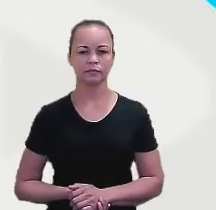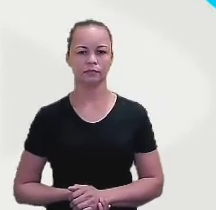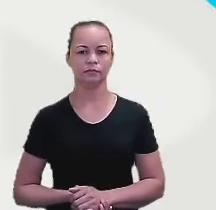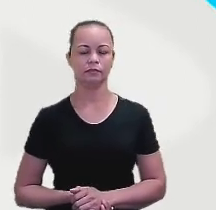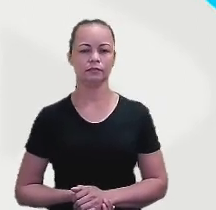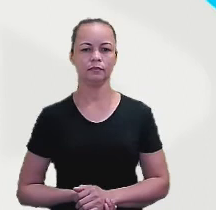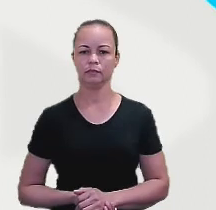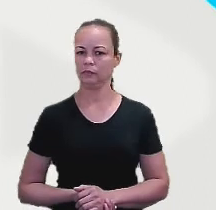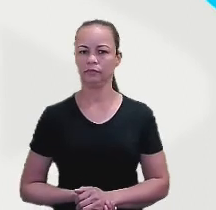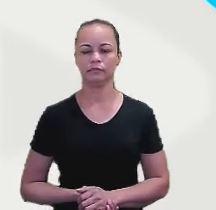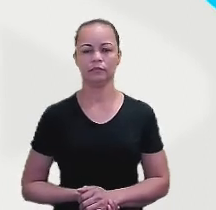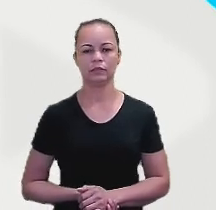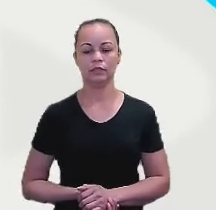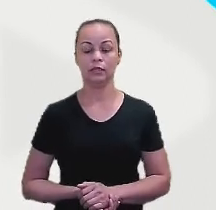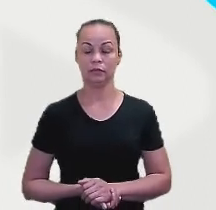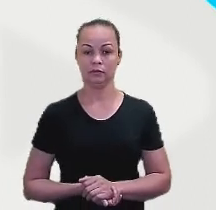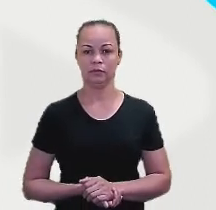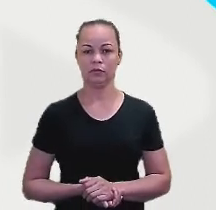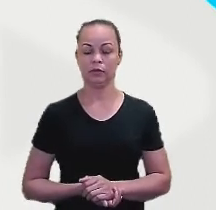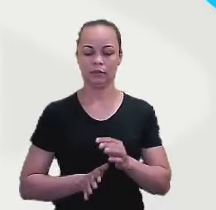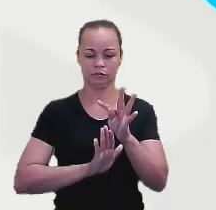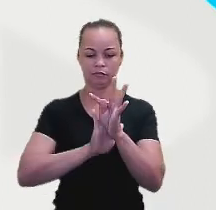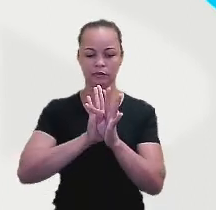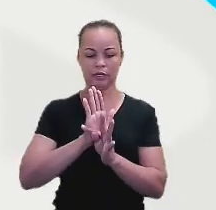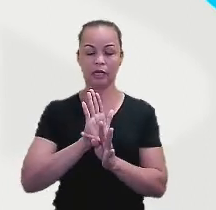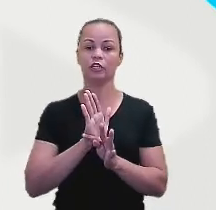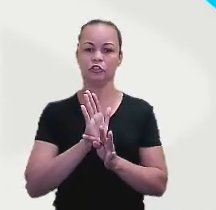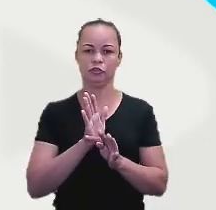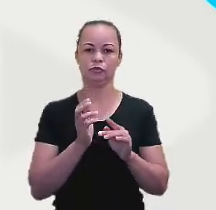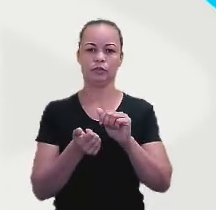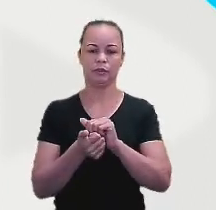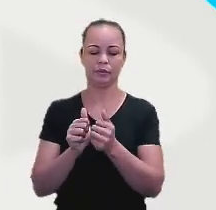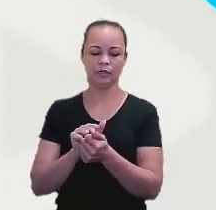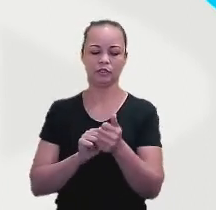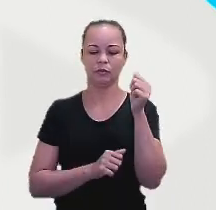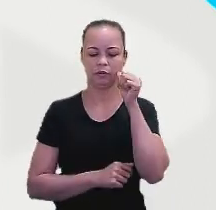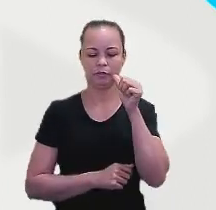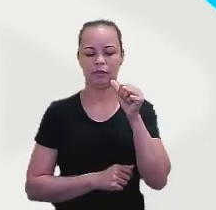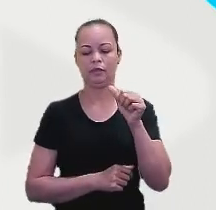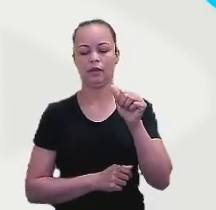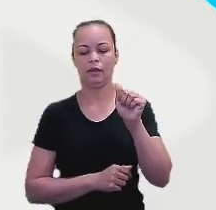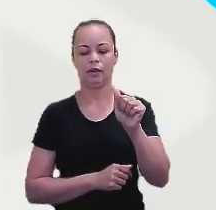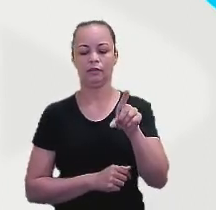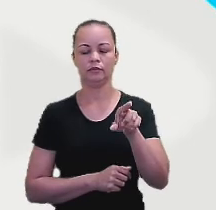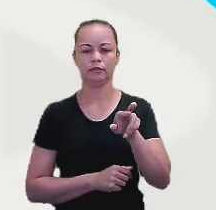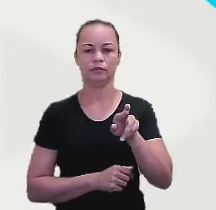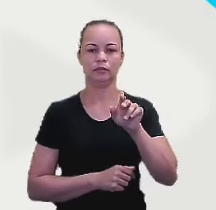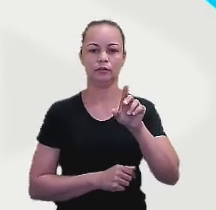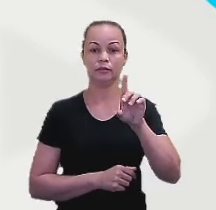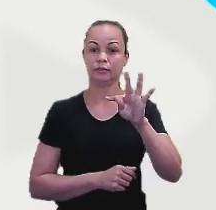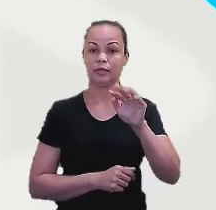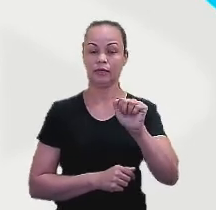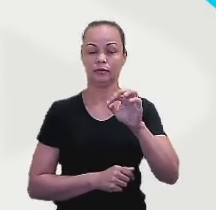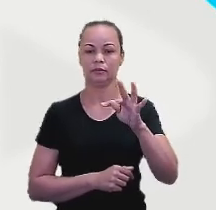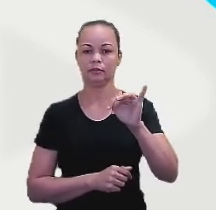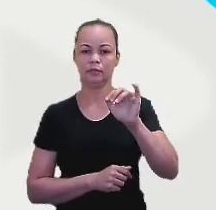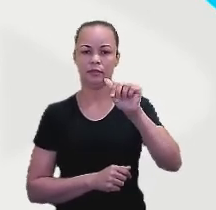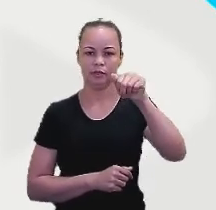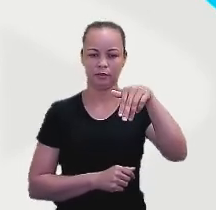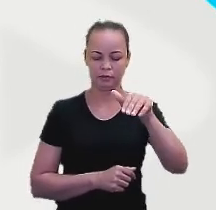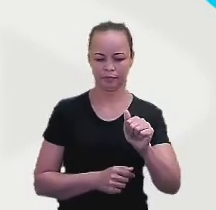Então, vamos lá. Eu trouxe aqui um texto adaptado por Tatiana Belinsky. Tem por título 10